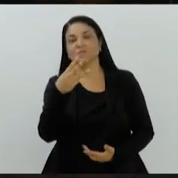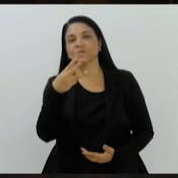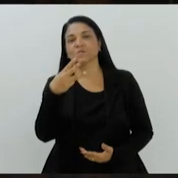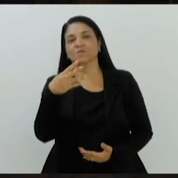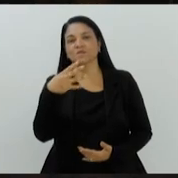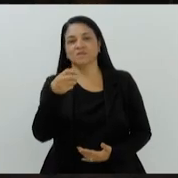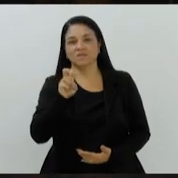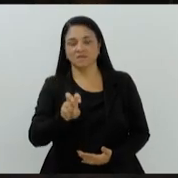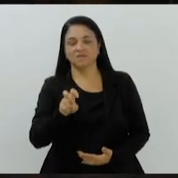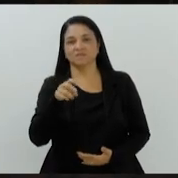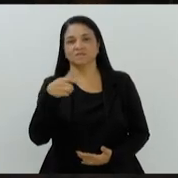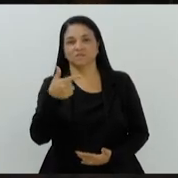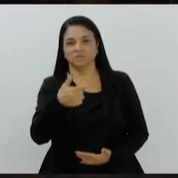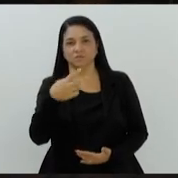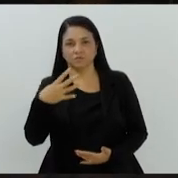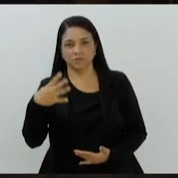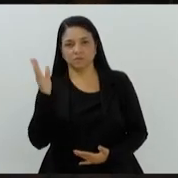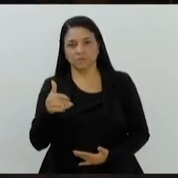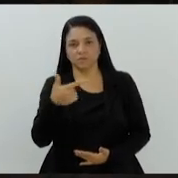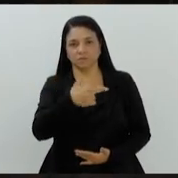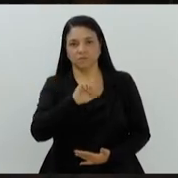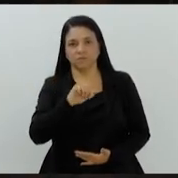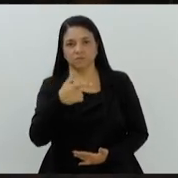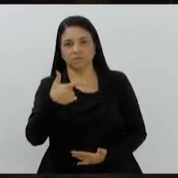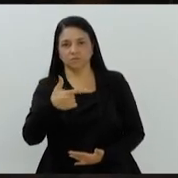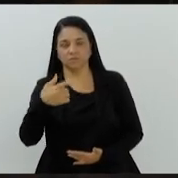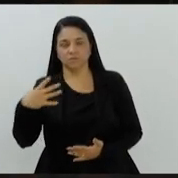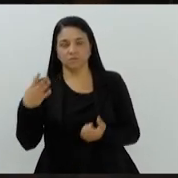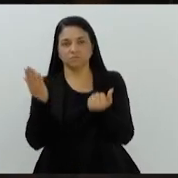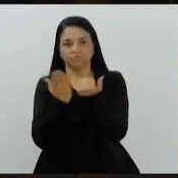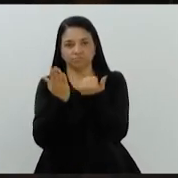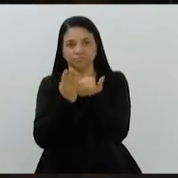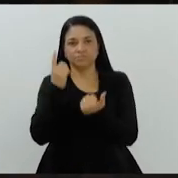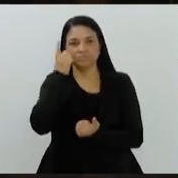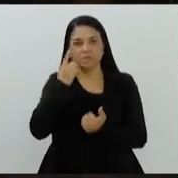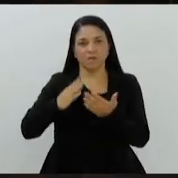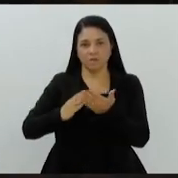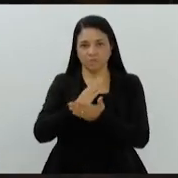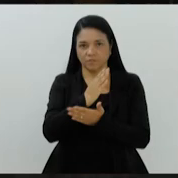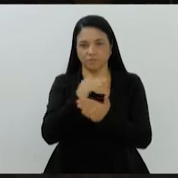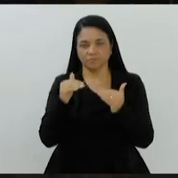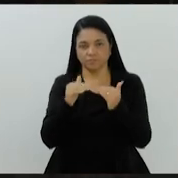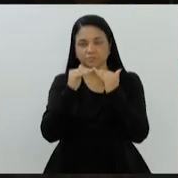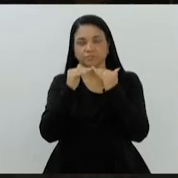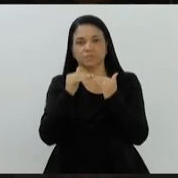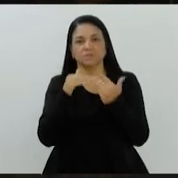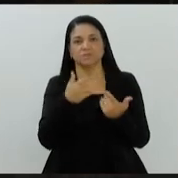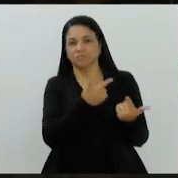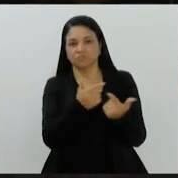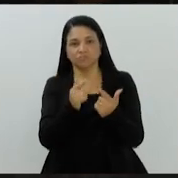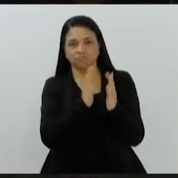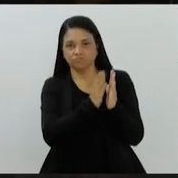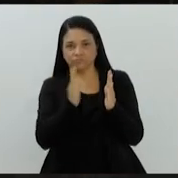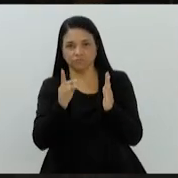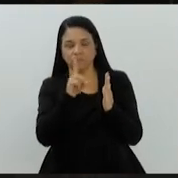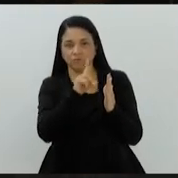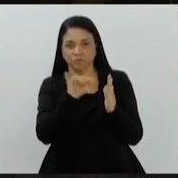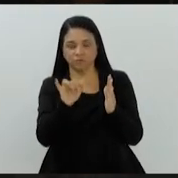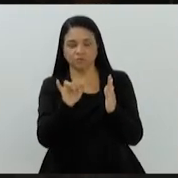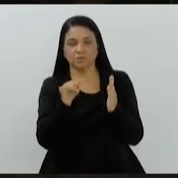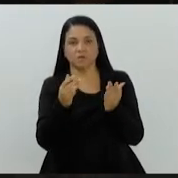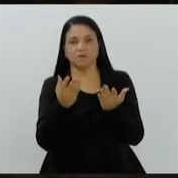3.524, de 24, também do deputado Samuel Malafaia, aprovado. Nada mais havendo a tratar na ordem do